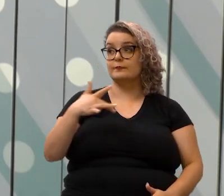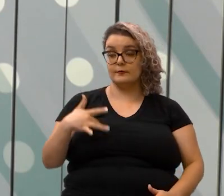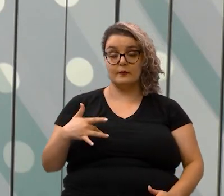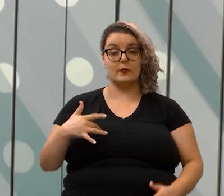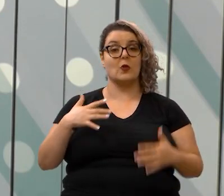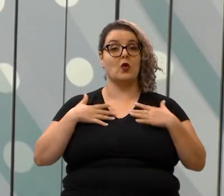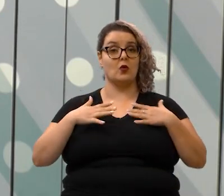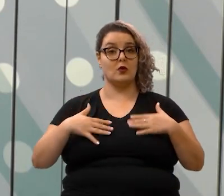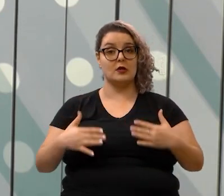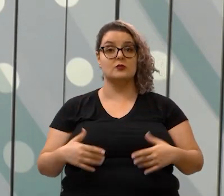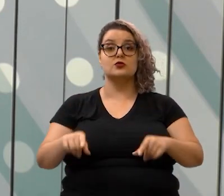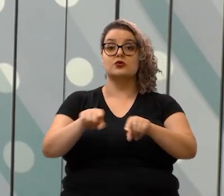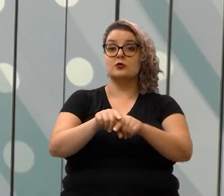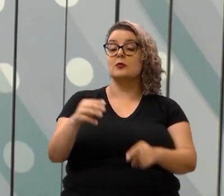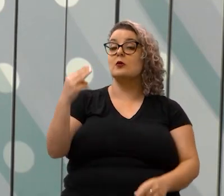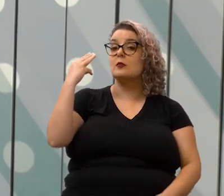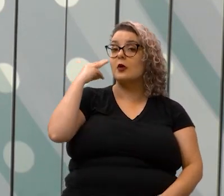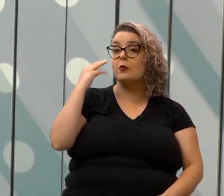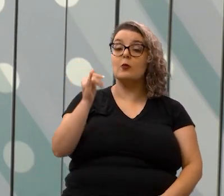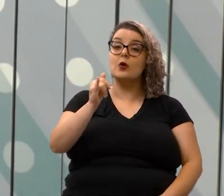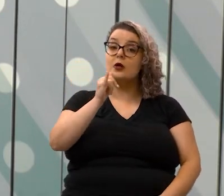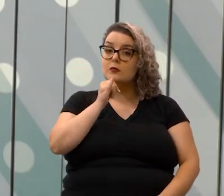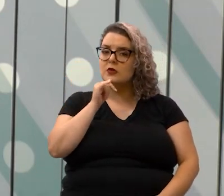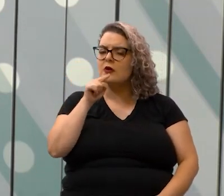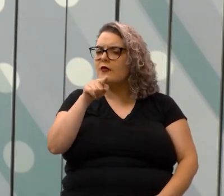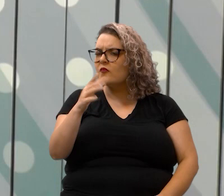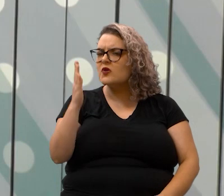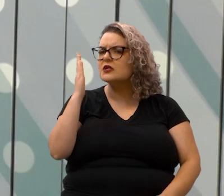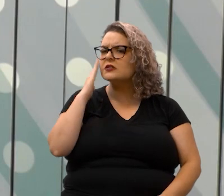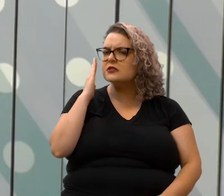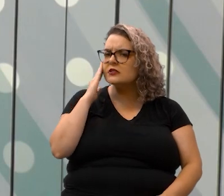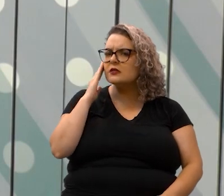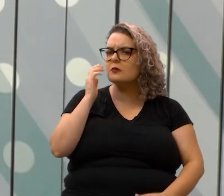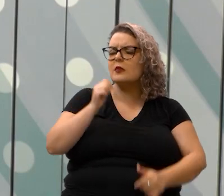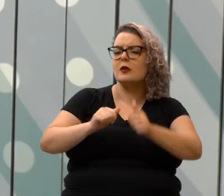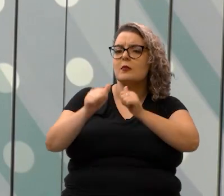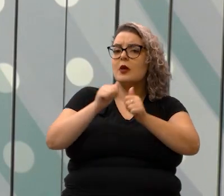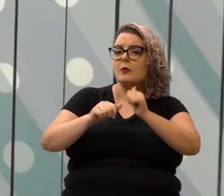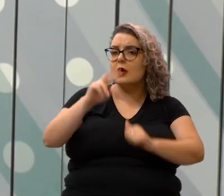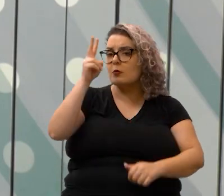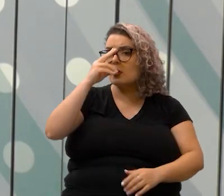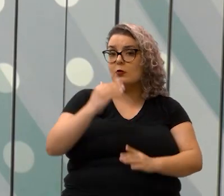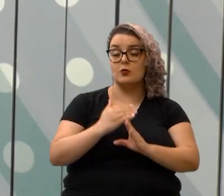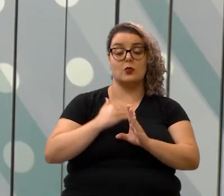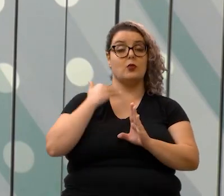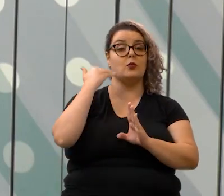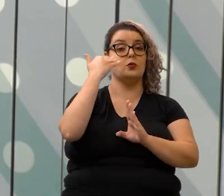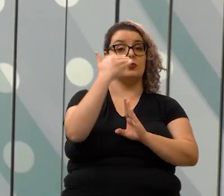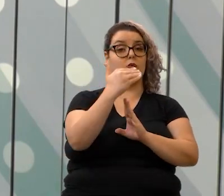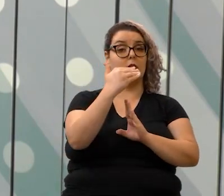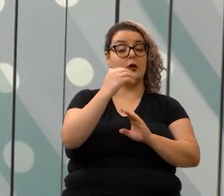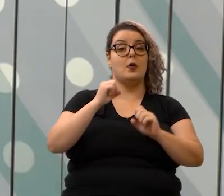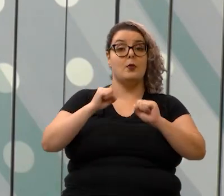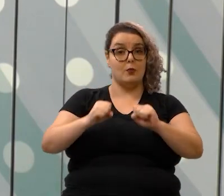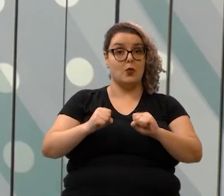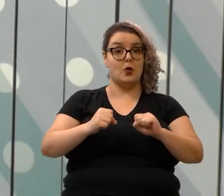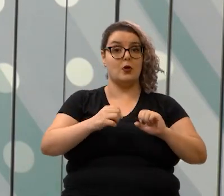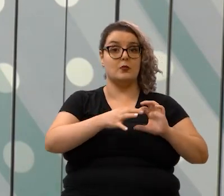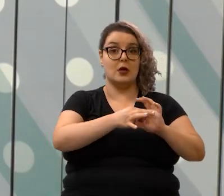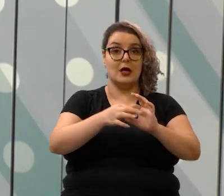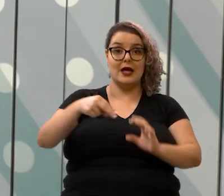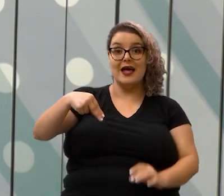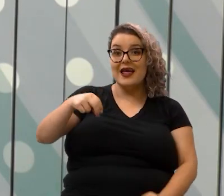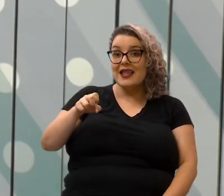saúde, tanto física quanto mental. Por exemplo, você sabia que o consumo excessivo de álcool pode desencadear